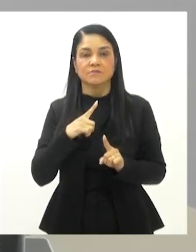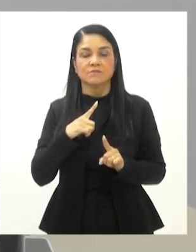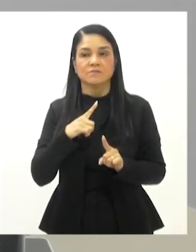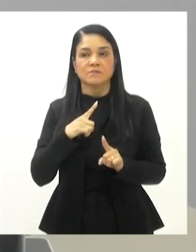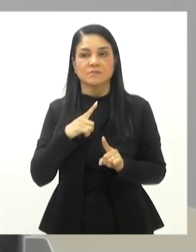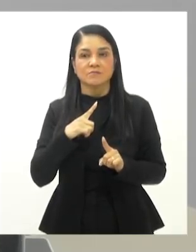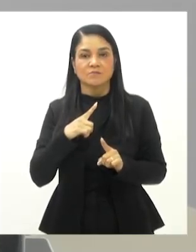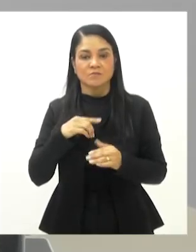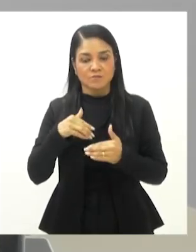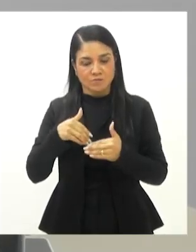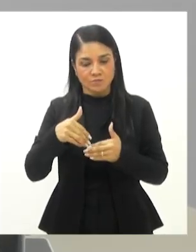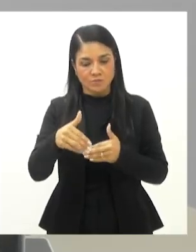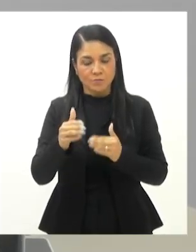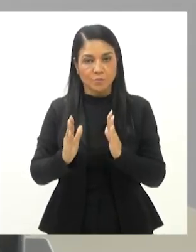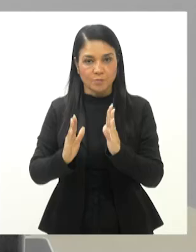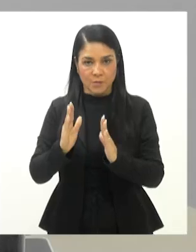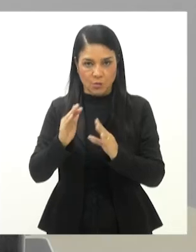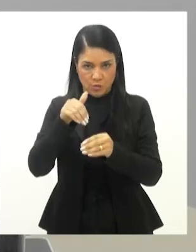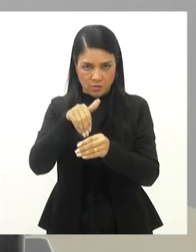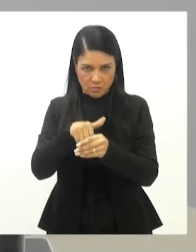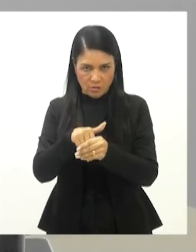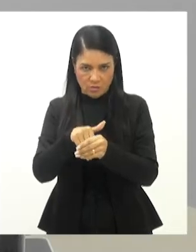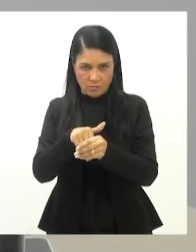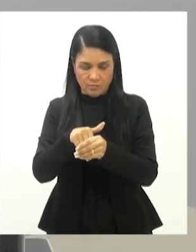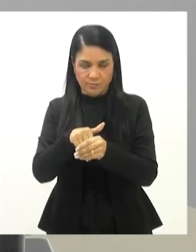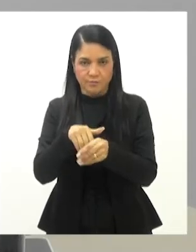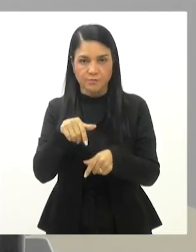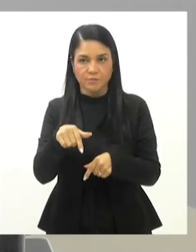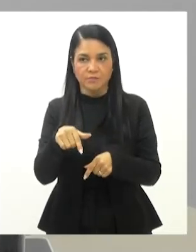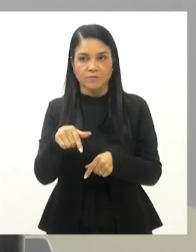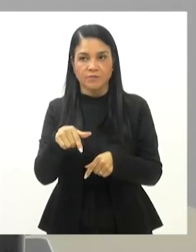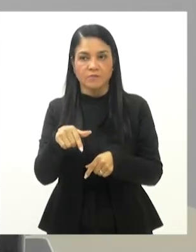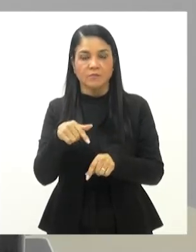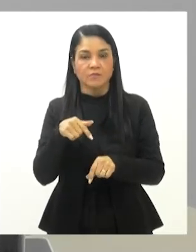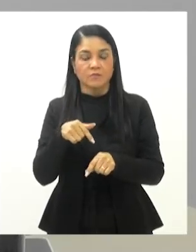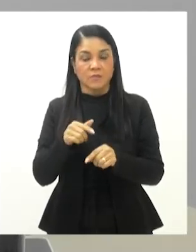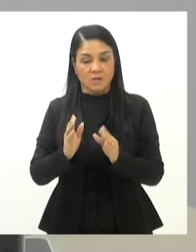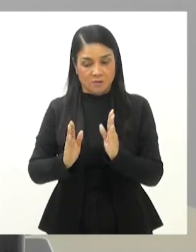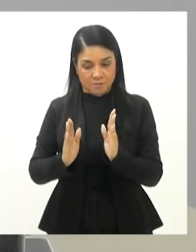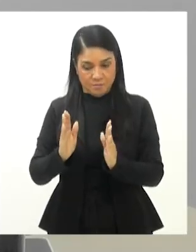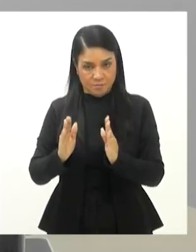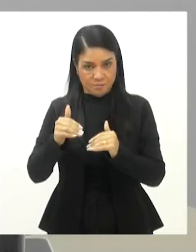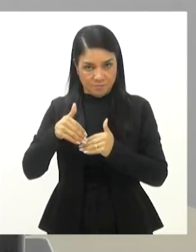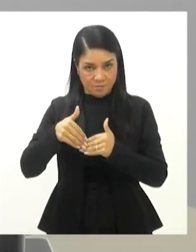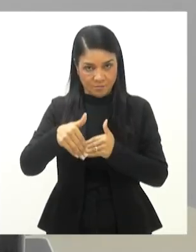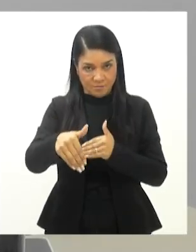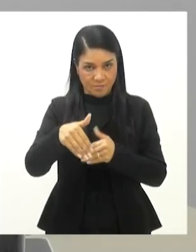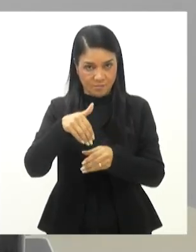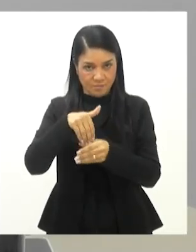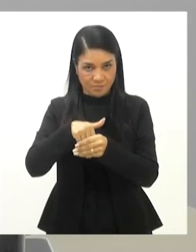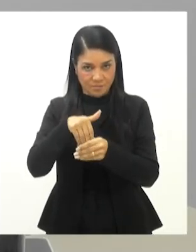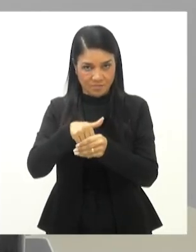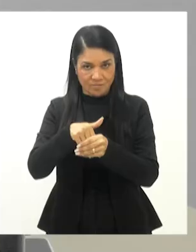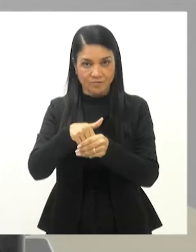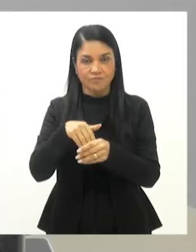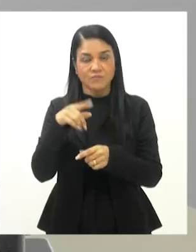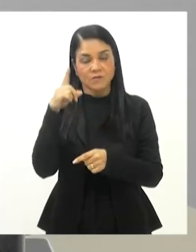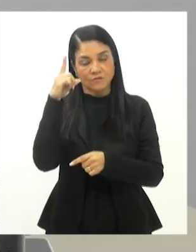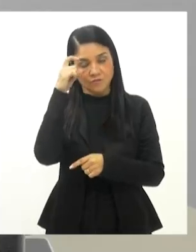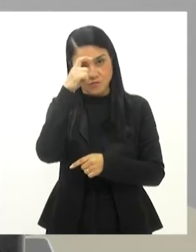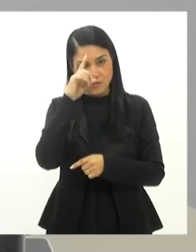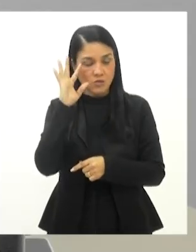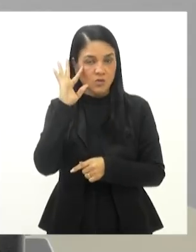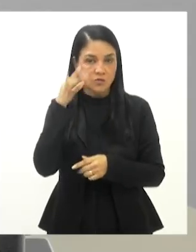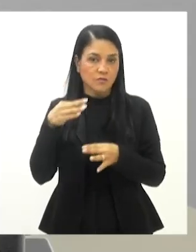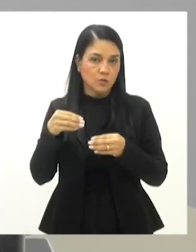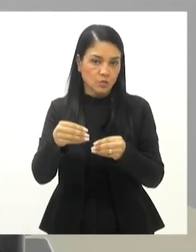entrando num período eleitoral. E a partir do momento que a gente entra num período eleitoral, tudo fica muito mais difícil, inclusive para